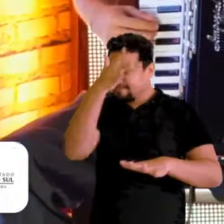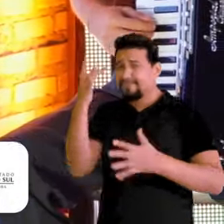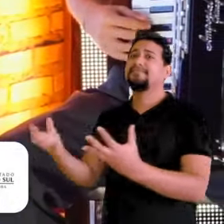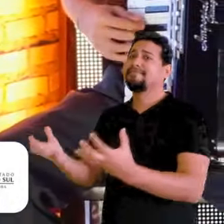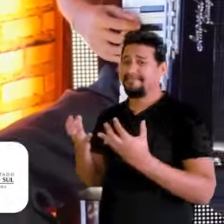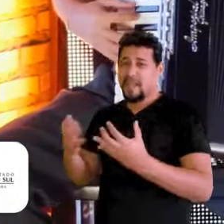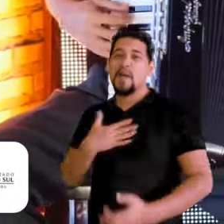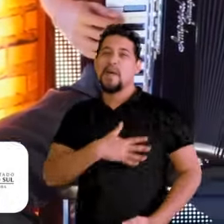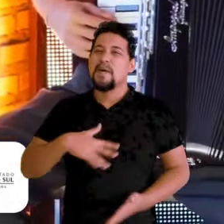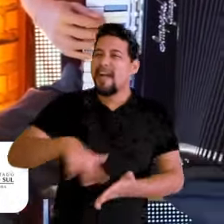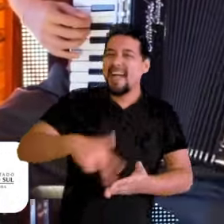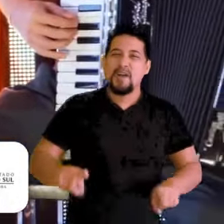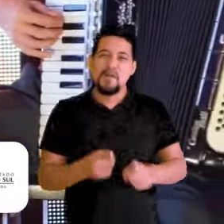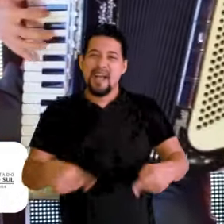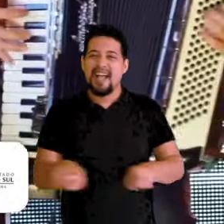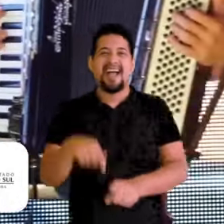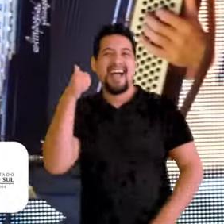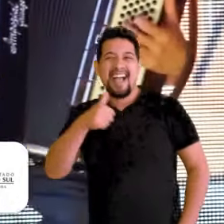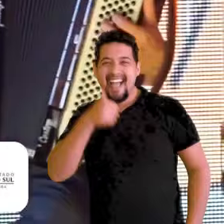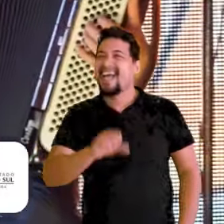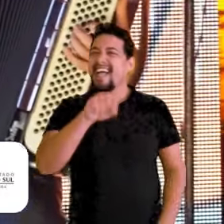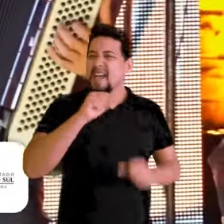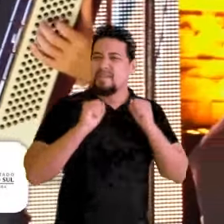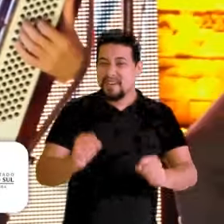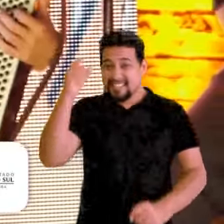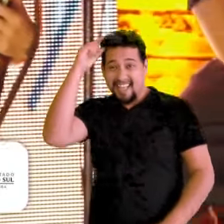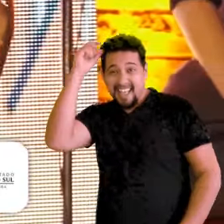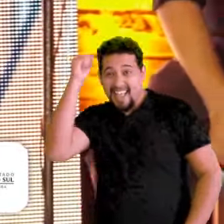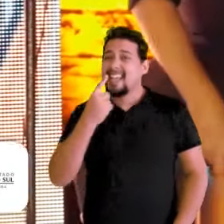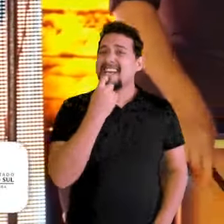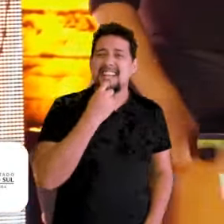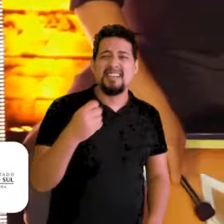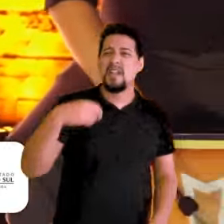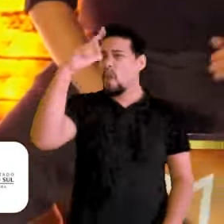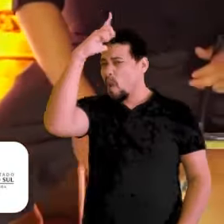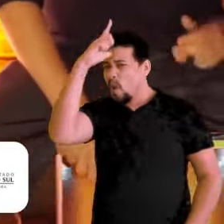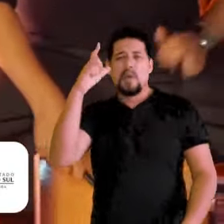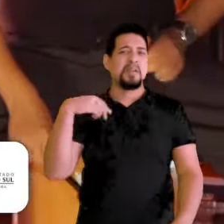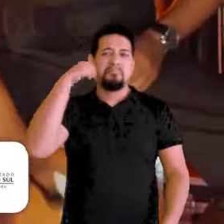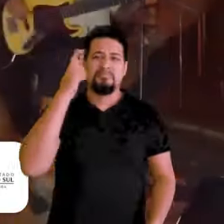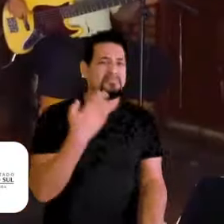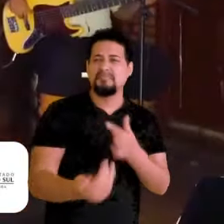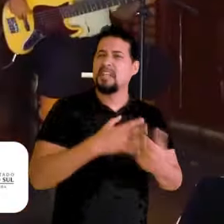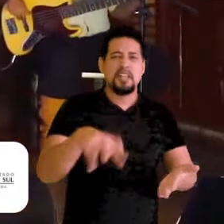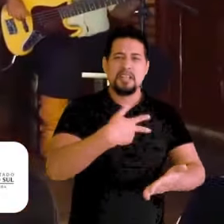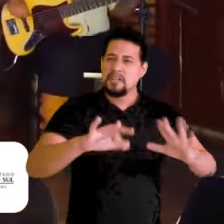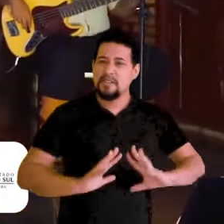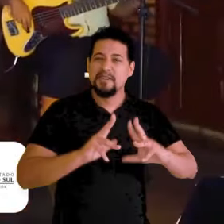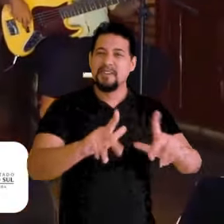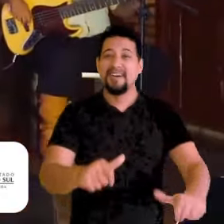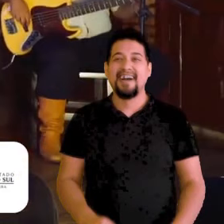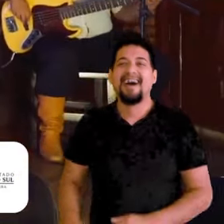quem quer, gosto de dança de churrasco e de mulher. Pode ser ruiva, loira ou morena, dança com todas elas, só se alguma